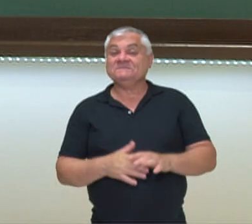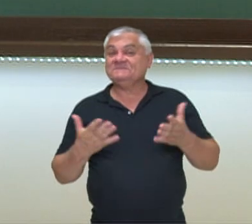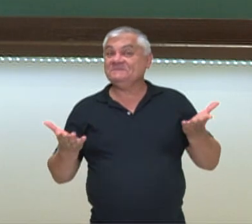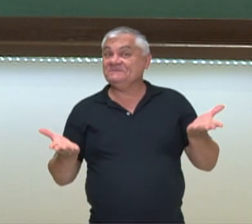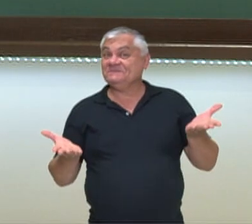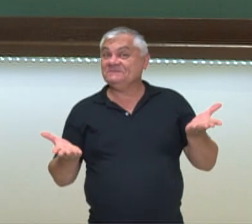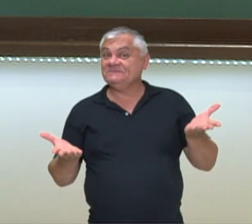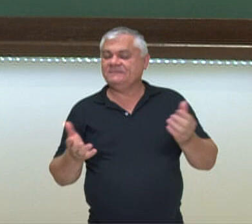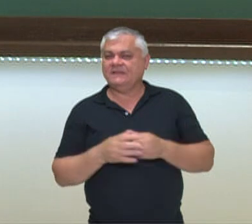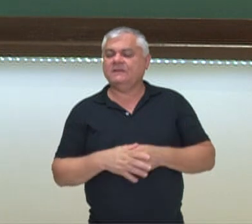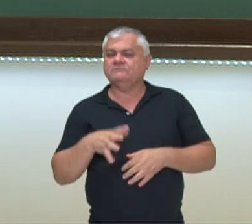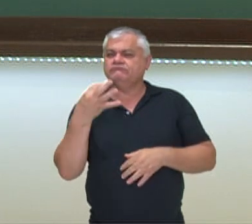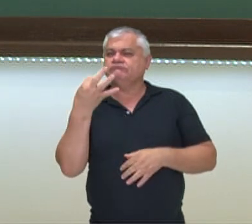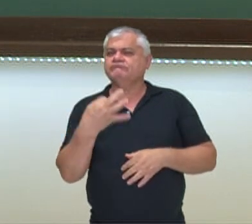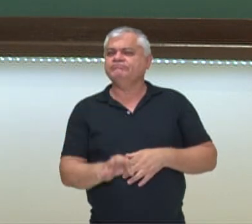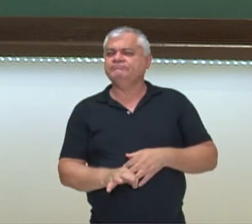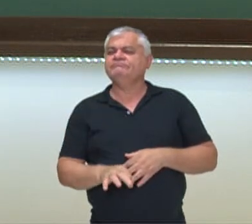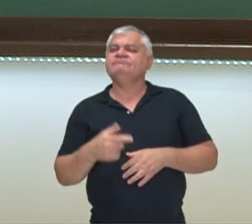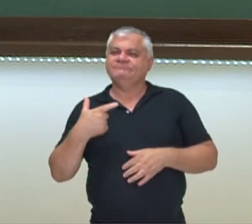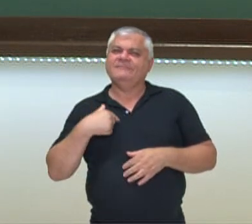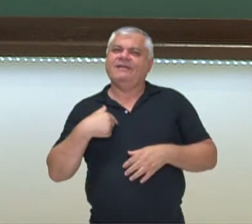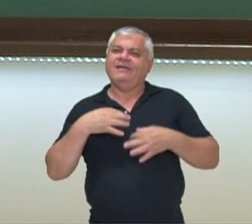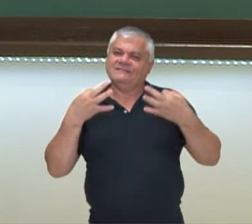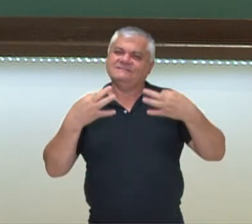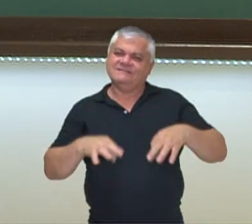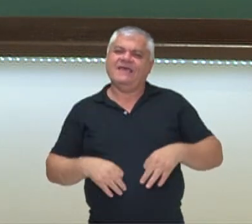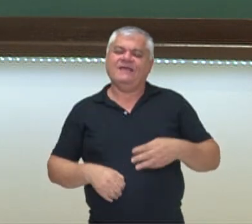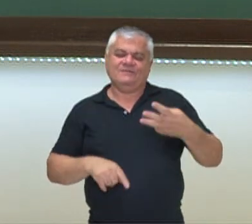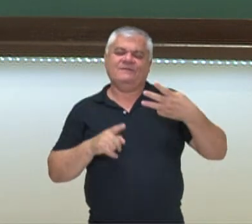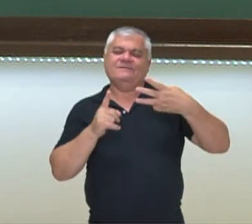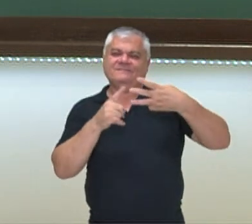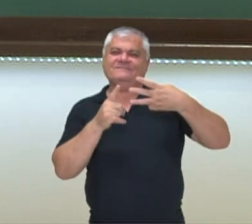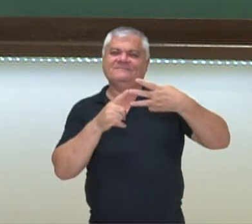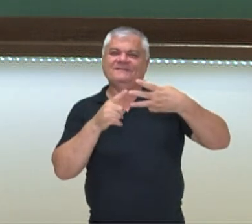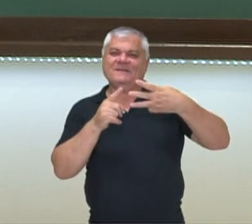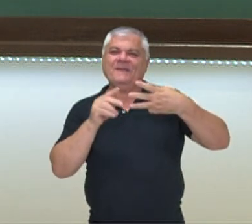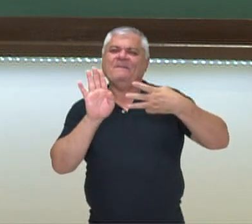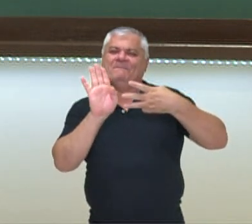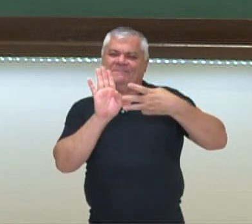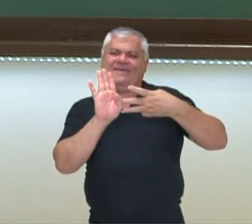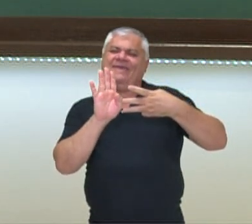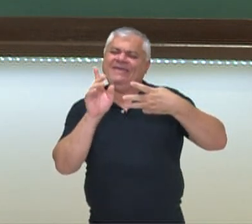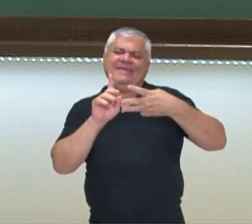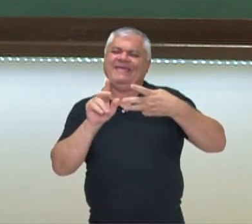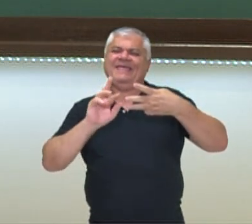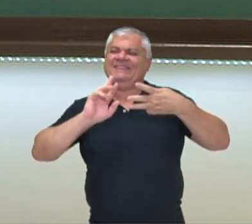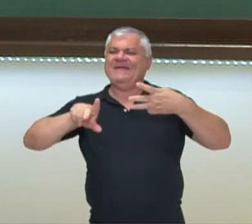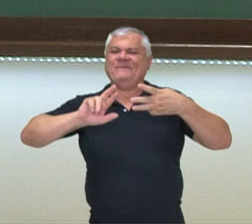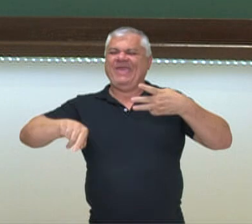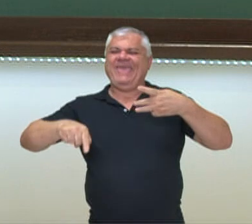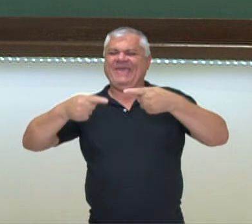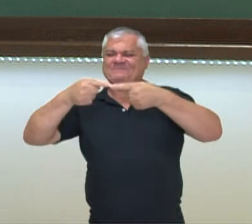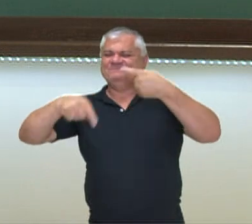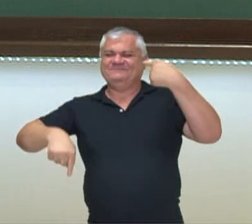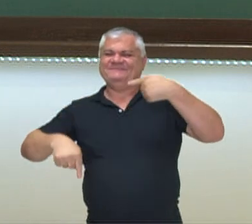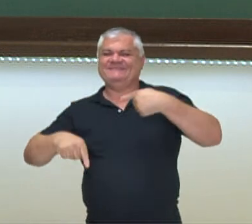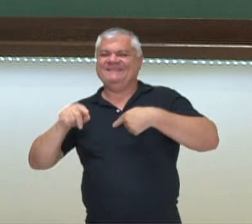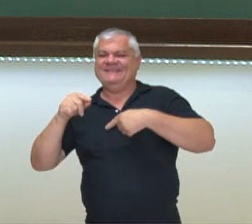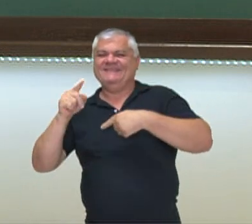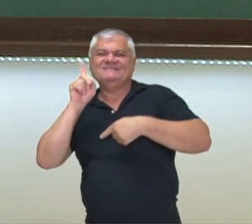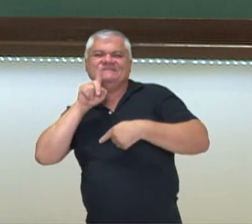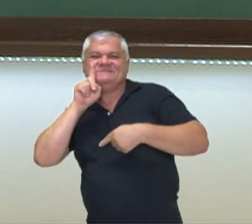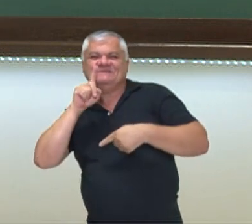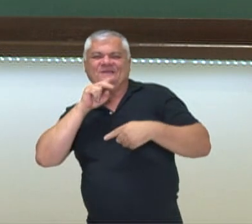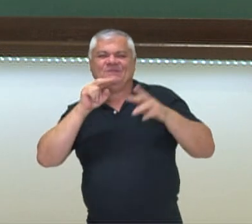Então, alunos, com certeza, claro que o Tratado de Versalhes. Tratado de Versalhes anterior, é do finalzinho da Primeira Guerra Mundial. Então